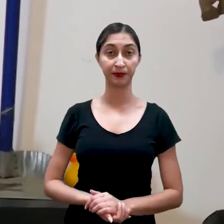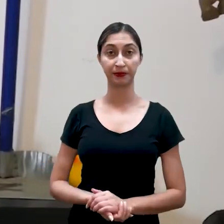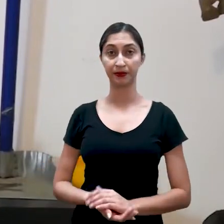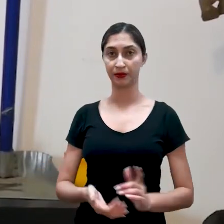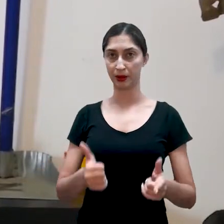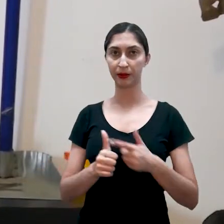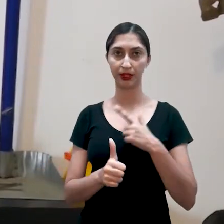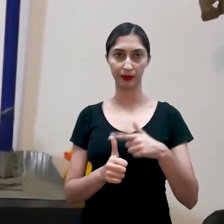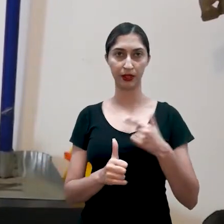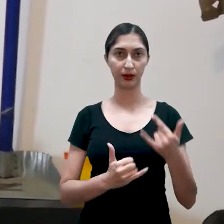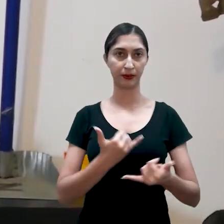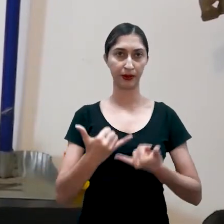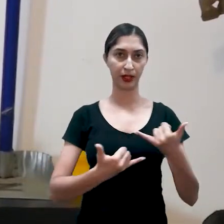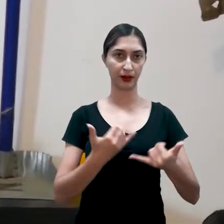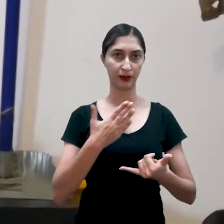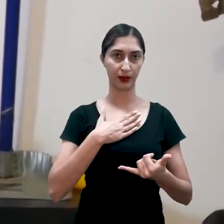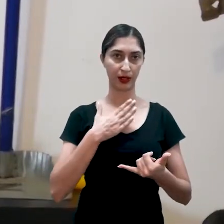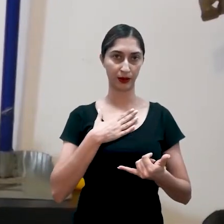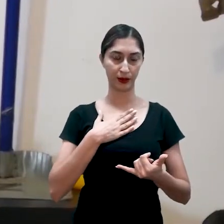O meu primeiro brinquedo